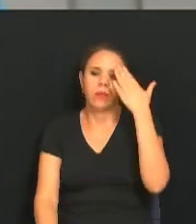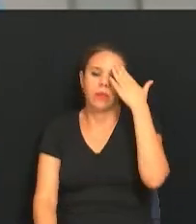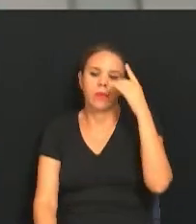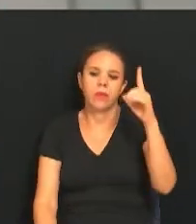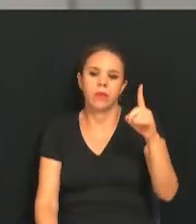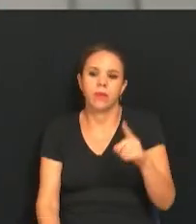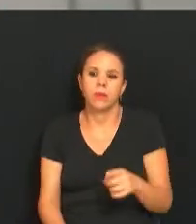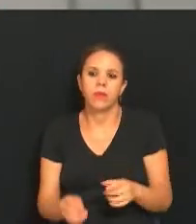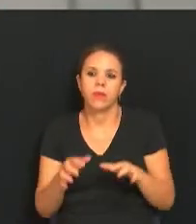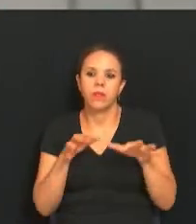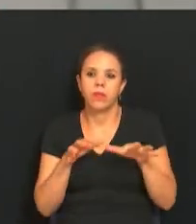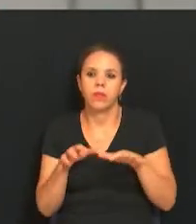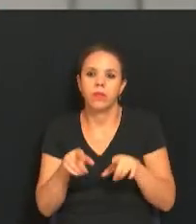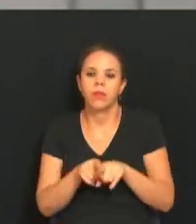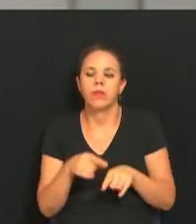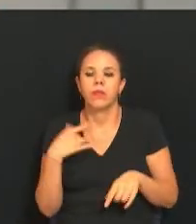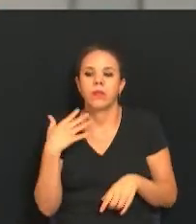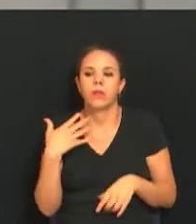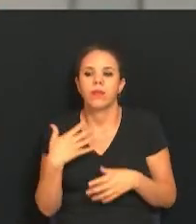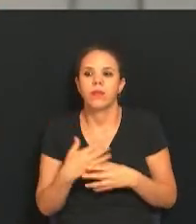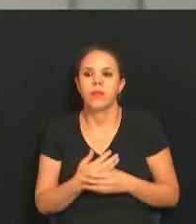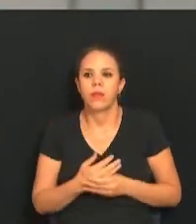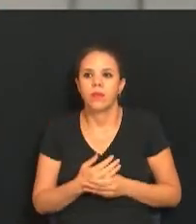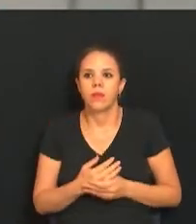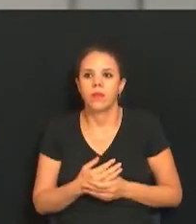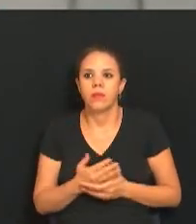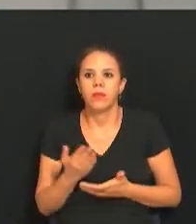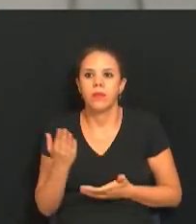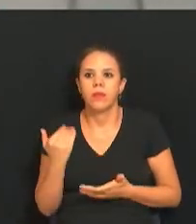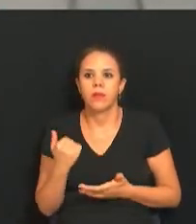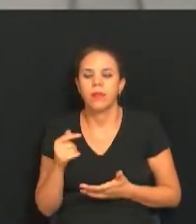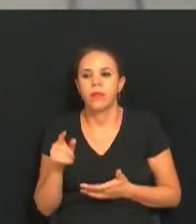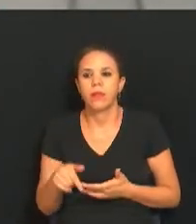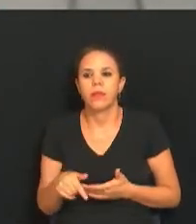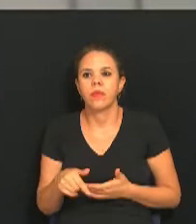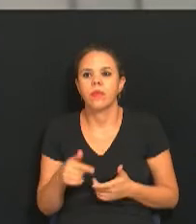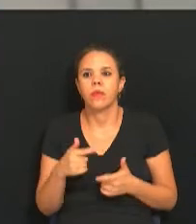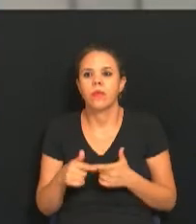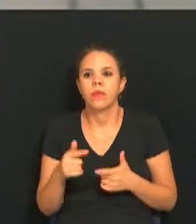chuva, verão, né, a gente sabe que esse é um problema